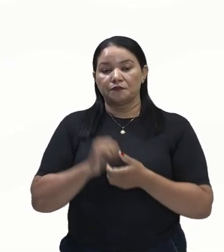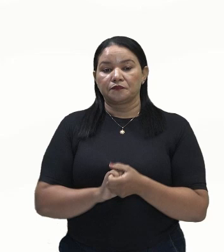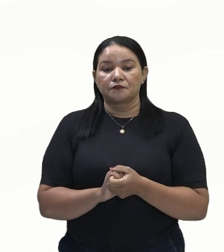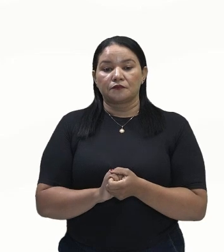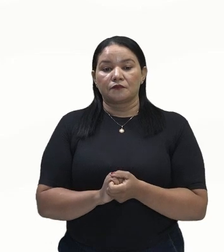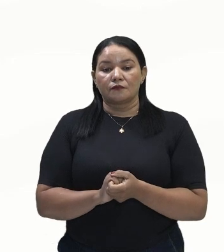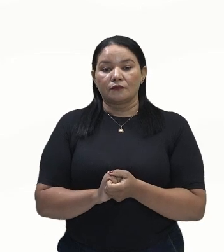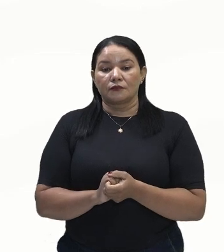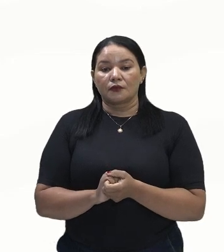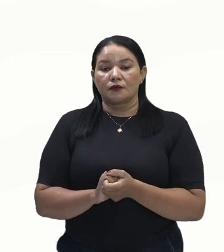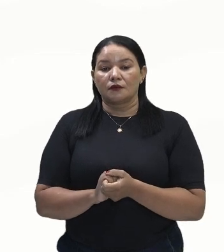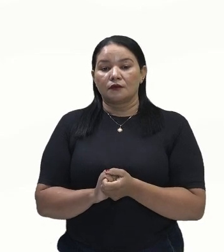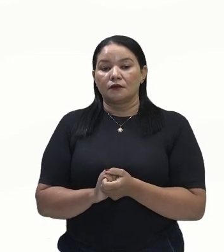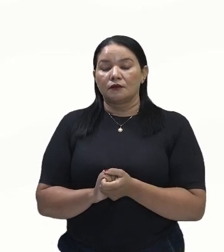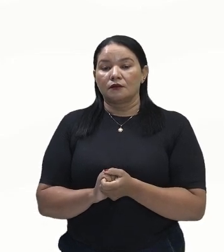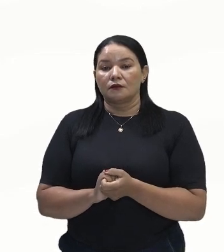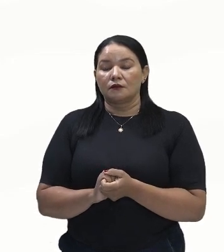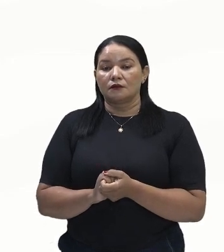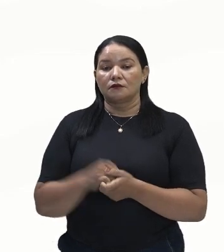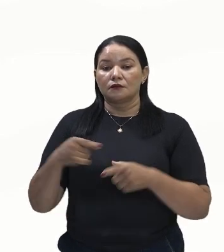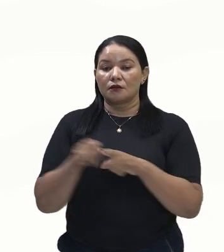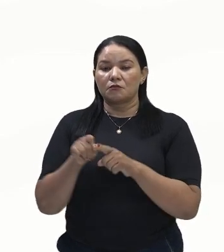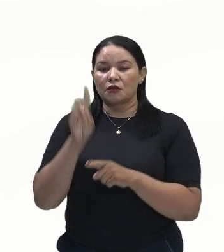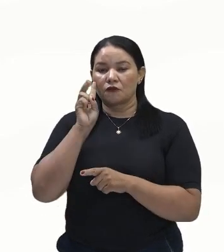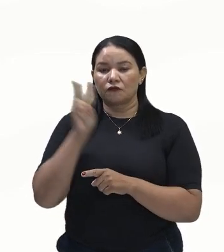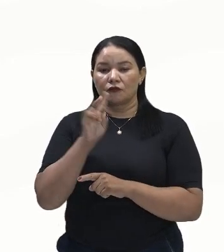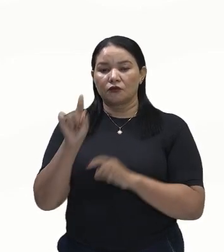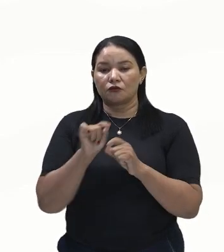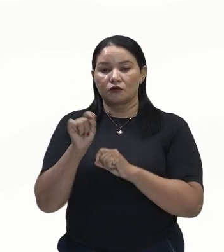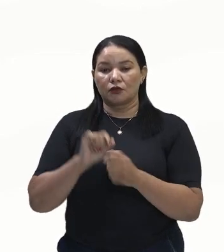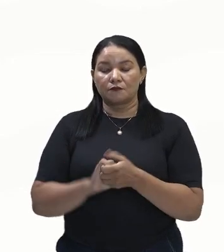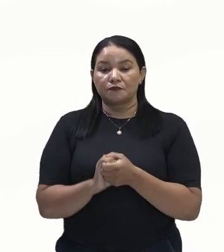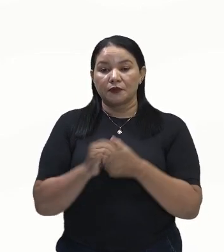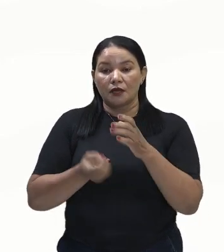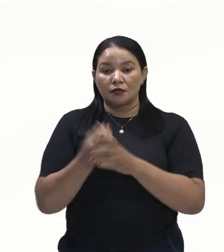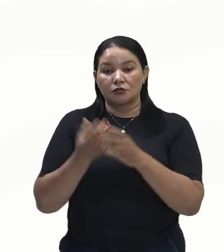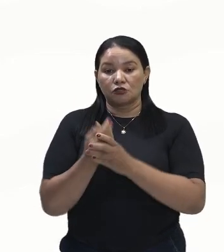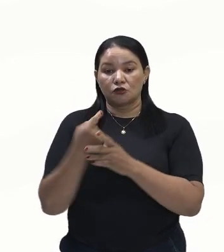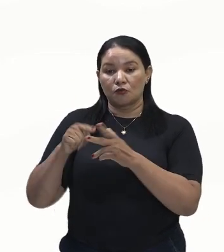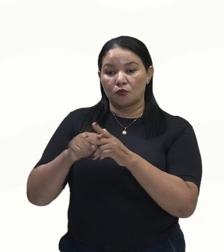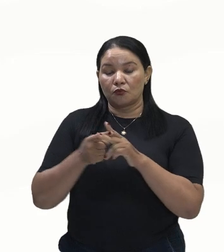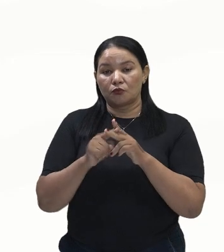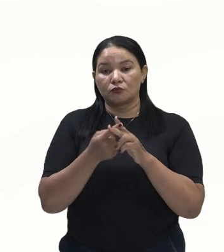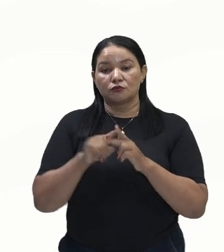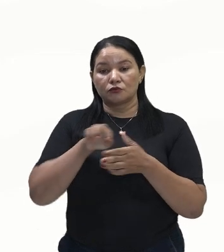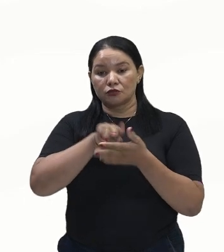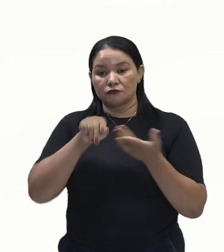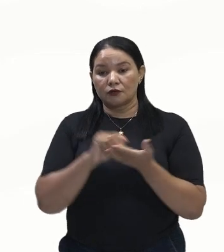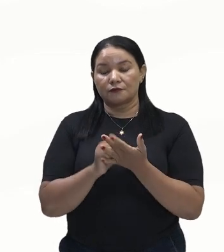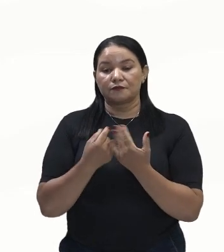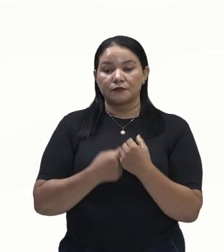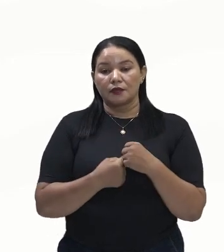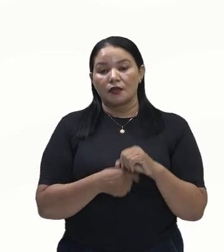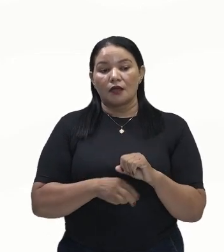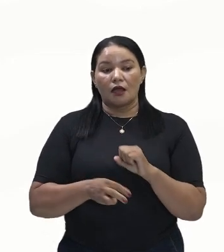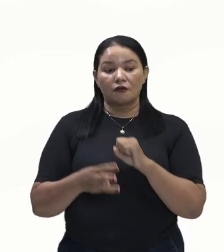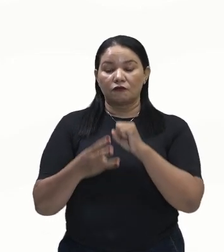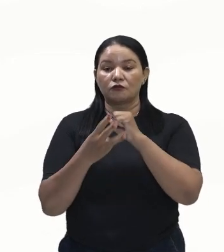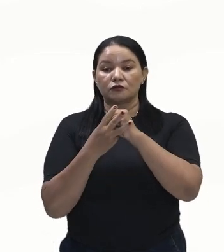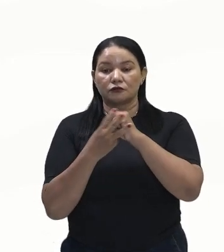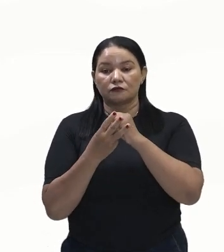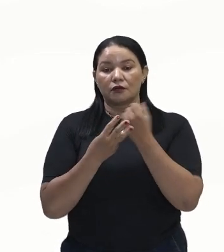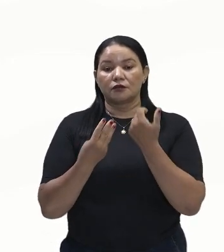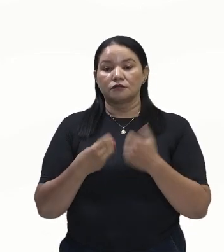nesse contexto, vamos observar a instalação de montadoras de automóveis como a Volkswagen, a